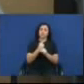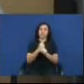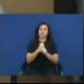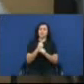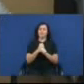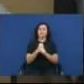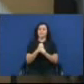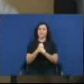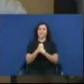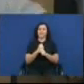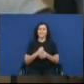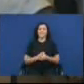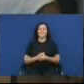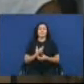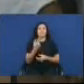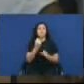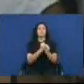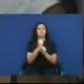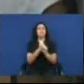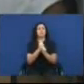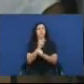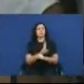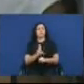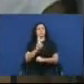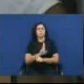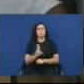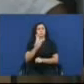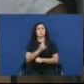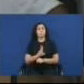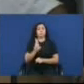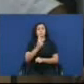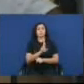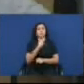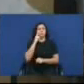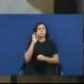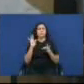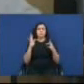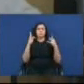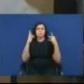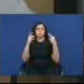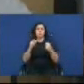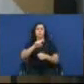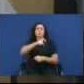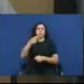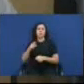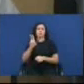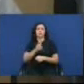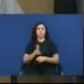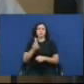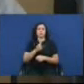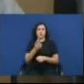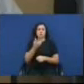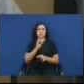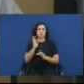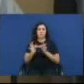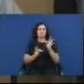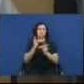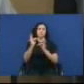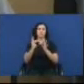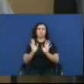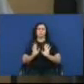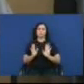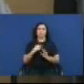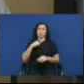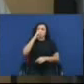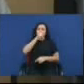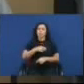não estou falando bobagem. Esse negócio que todo usuário de droga quer montar clínica, eu não mando na minha clínica. Eu tenho 2